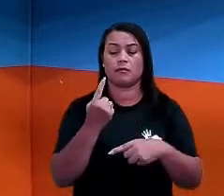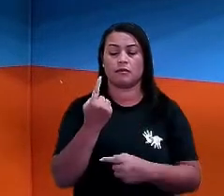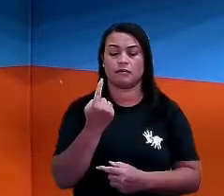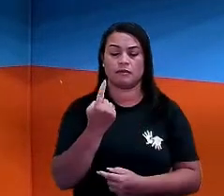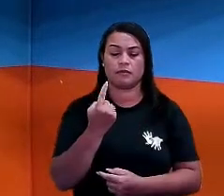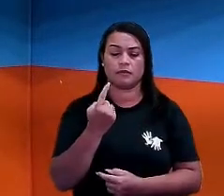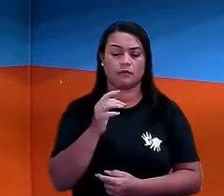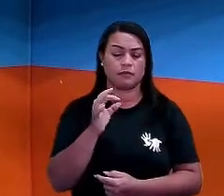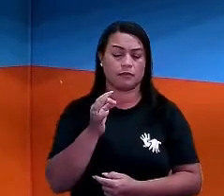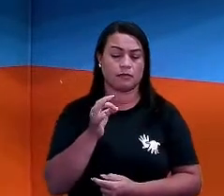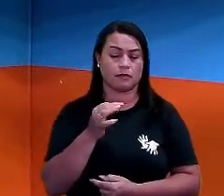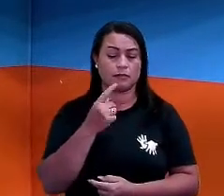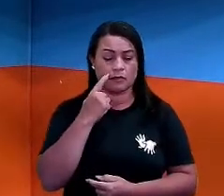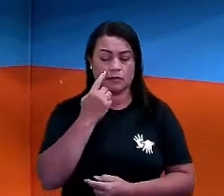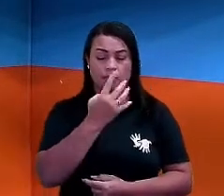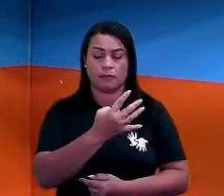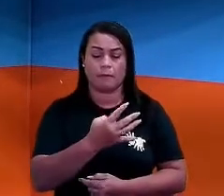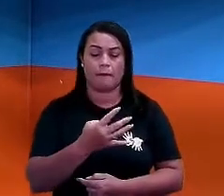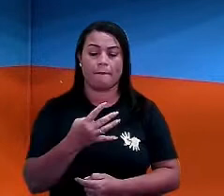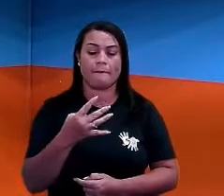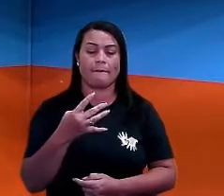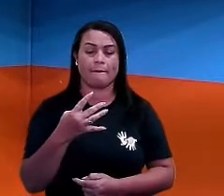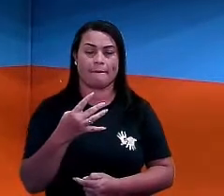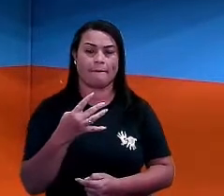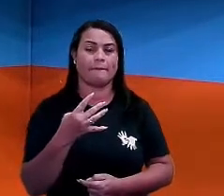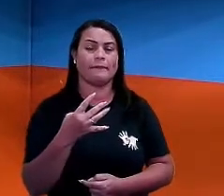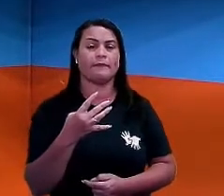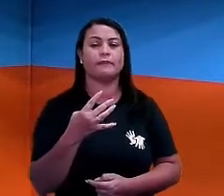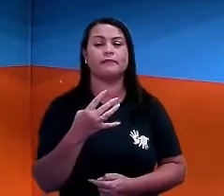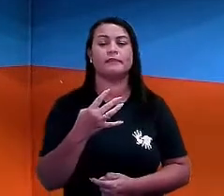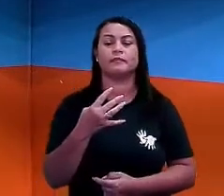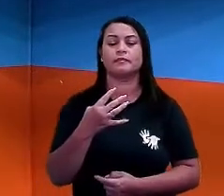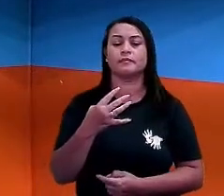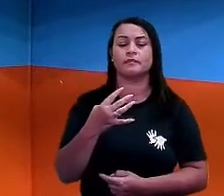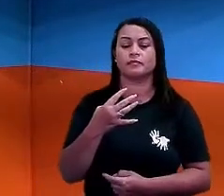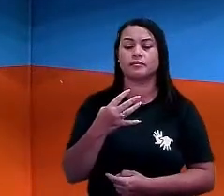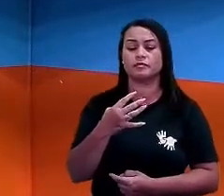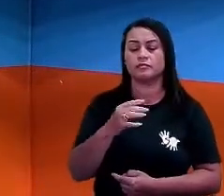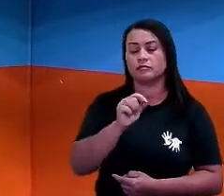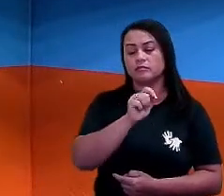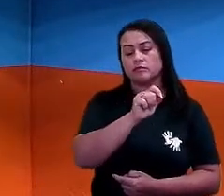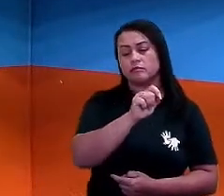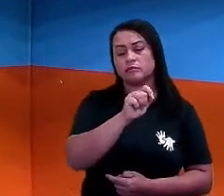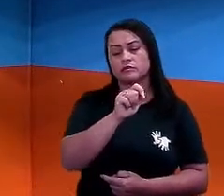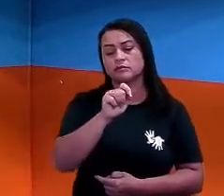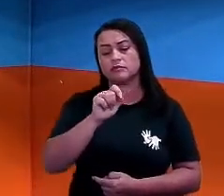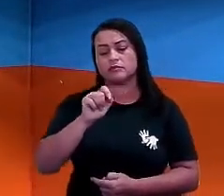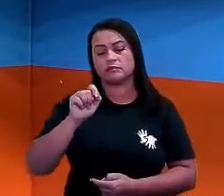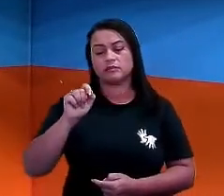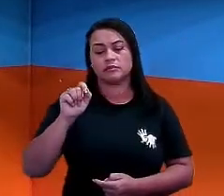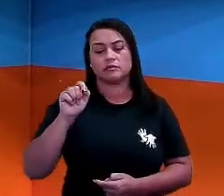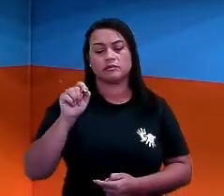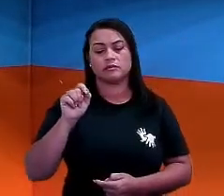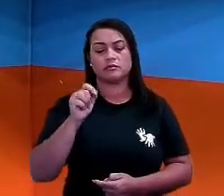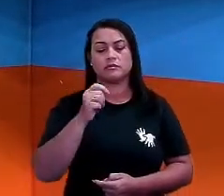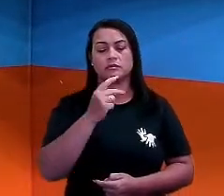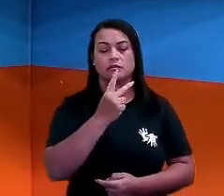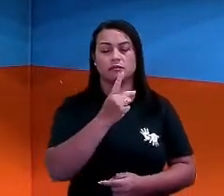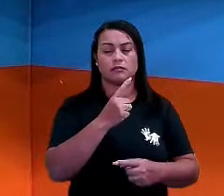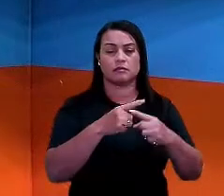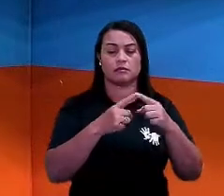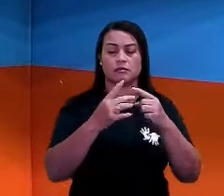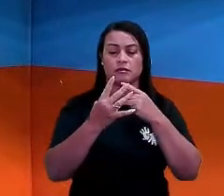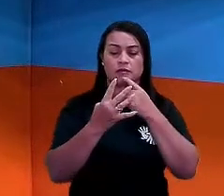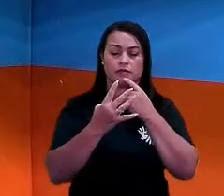tá certo? E aqui eu repito o 4. Passo o tracinho, 2 vezes